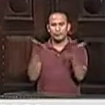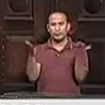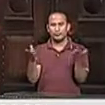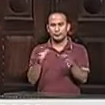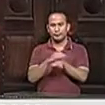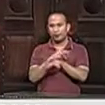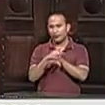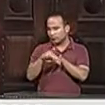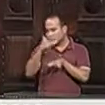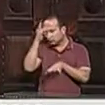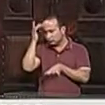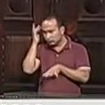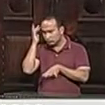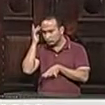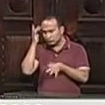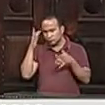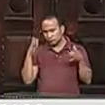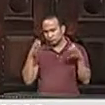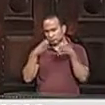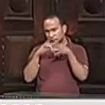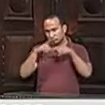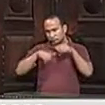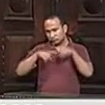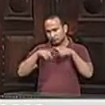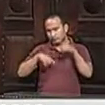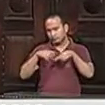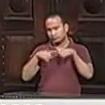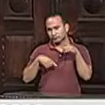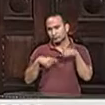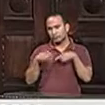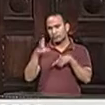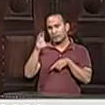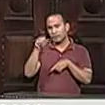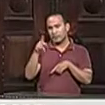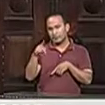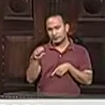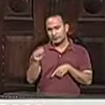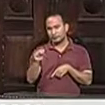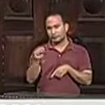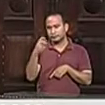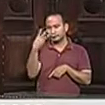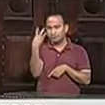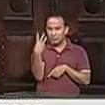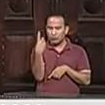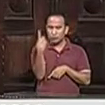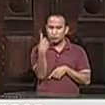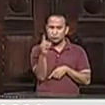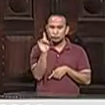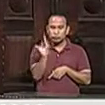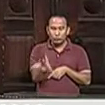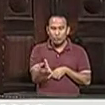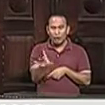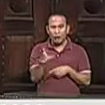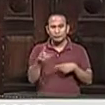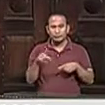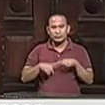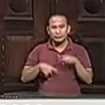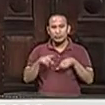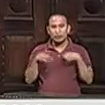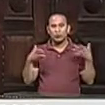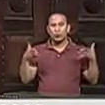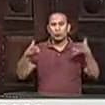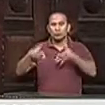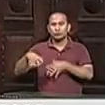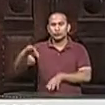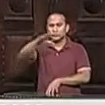populosas, e esses equipamentos, são CAPs AD3, são os únicos equipamentos, inclusive, hoje nessas